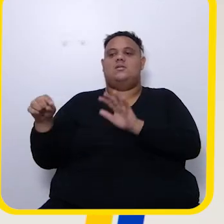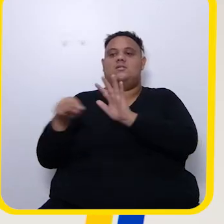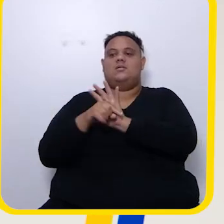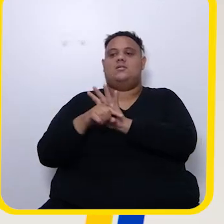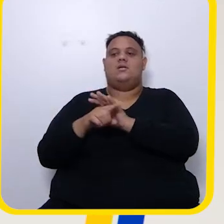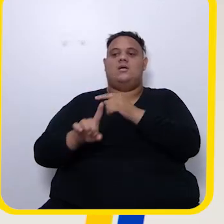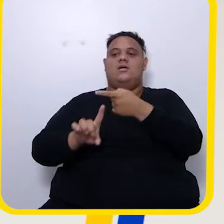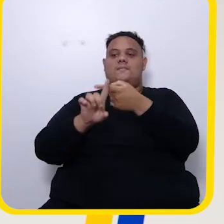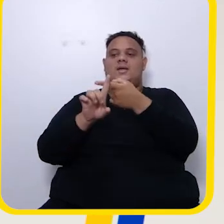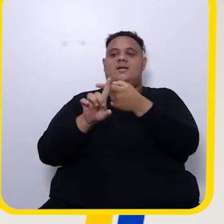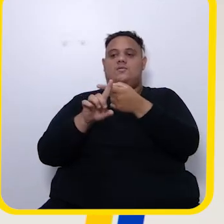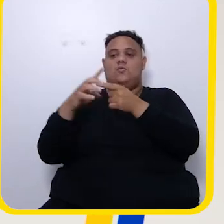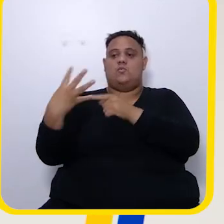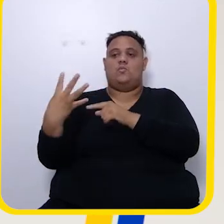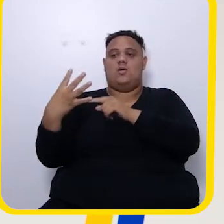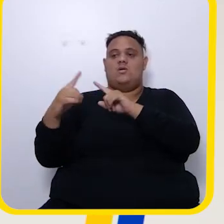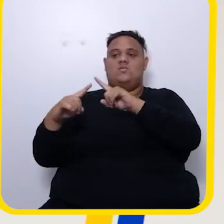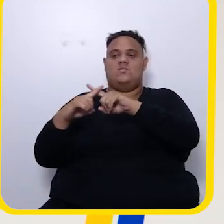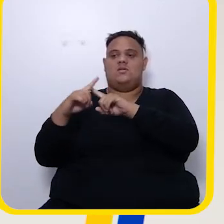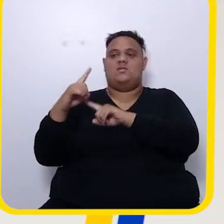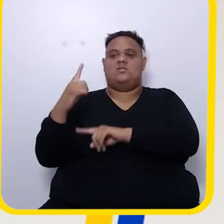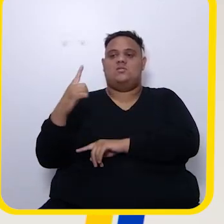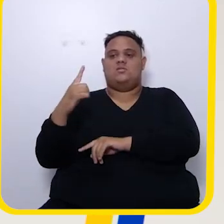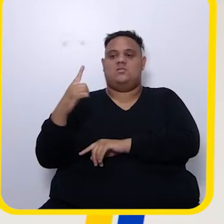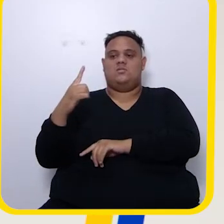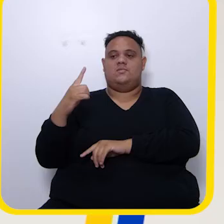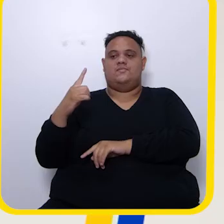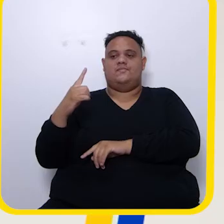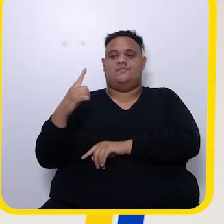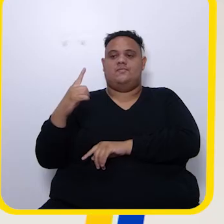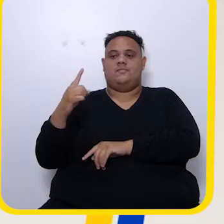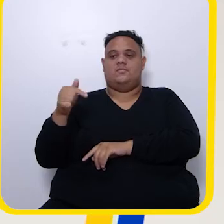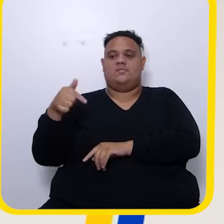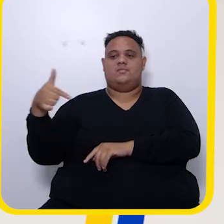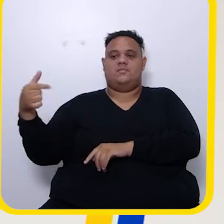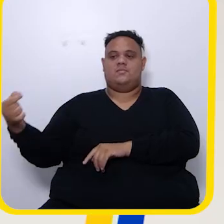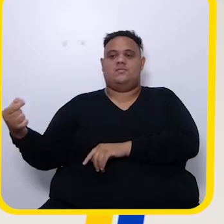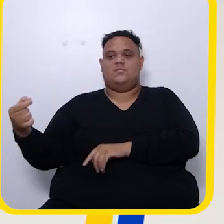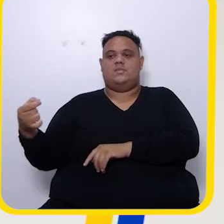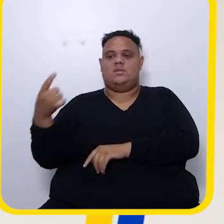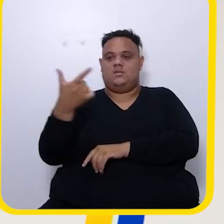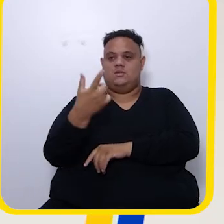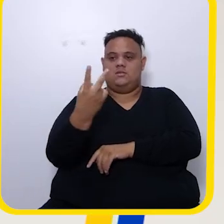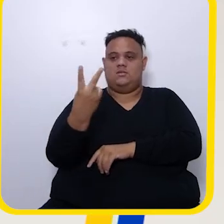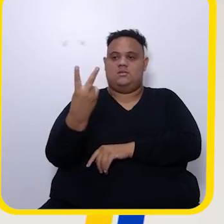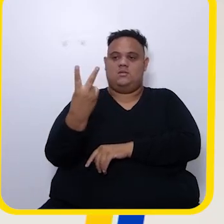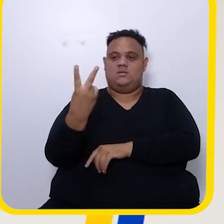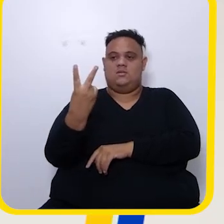menos dá mais. 4 vezes 1 dá 4 e 4 vezes 720 dá